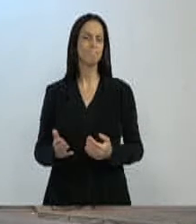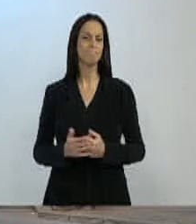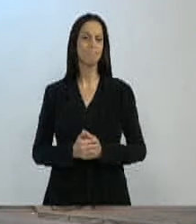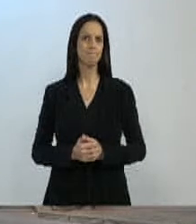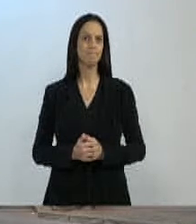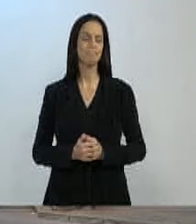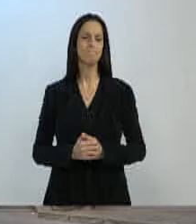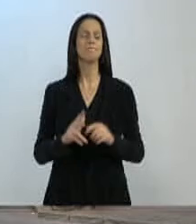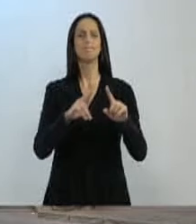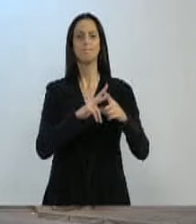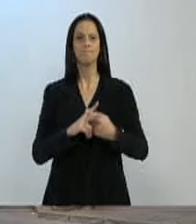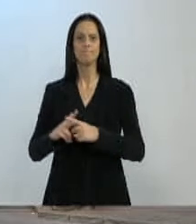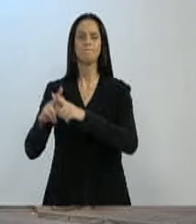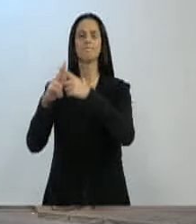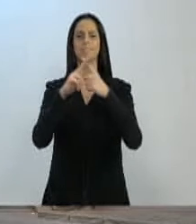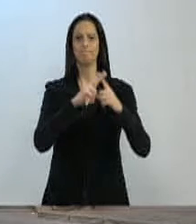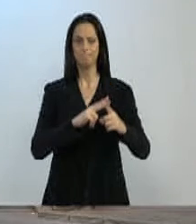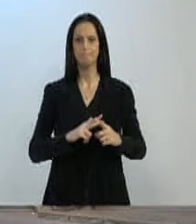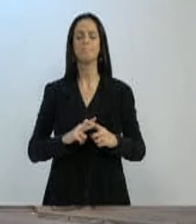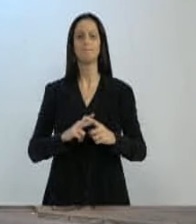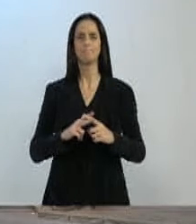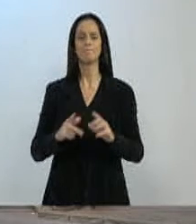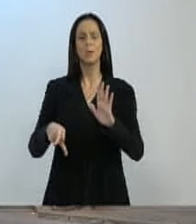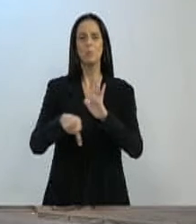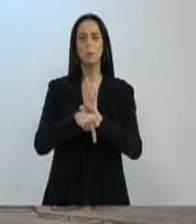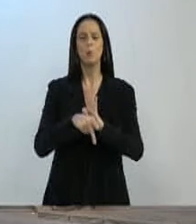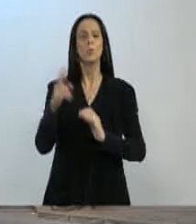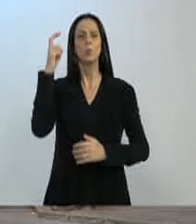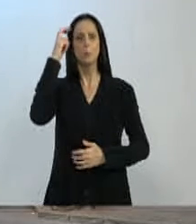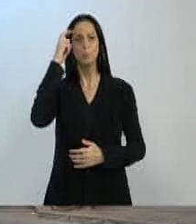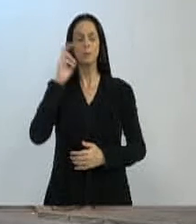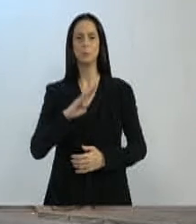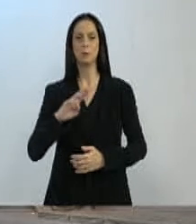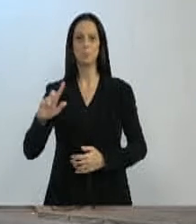a manutenção, a identificação cultural de Blumenau.